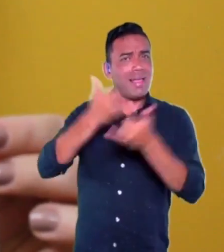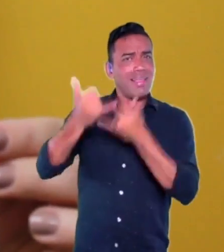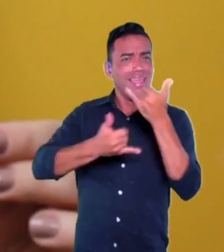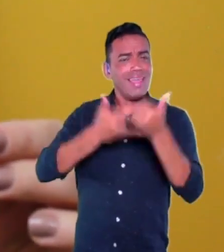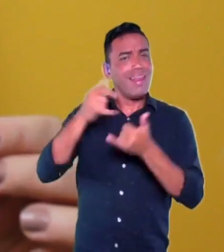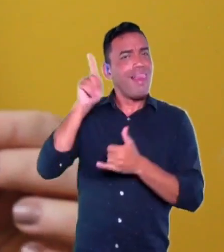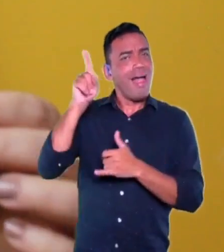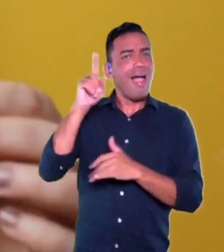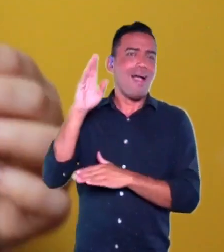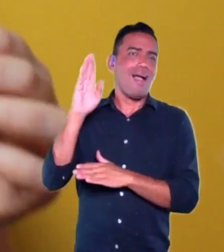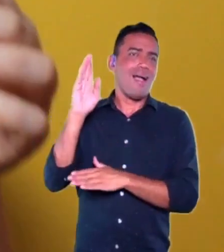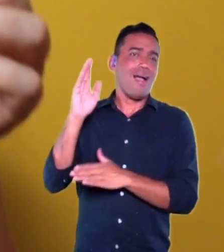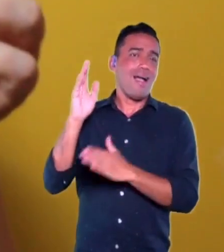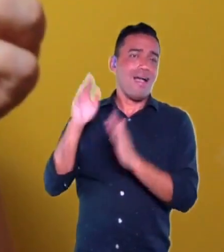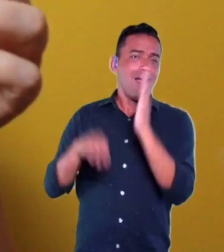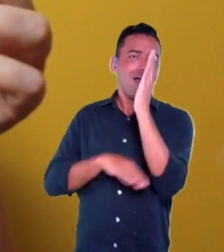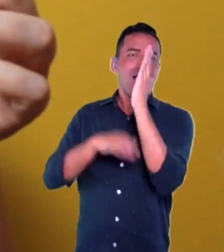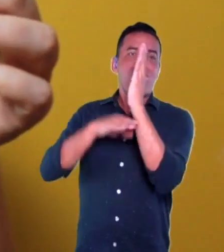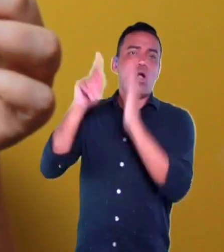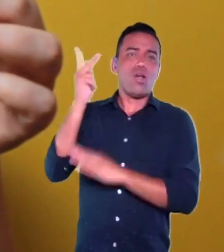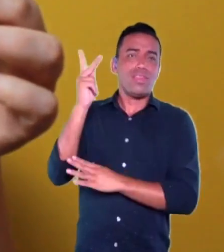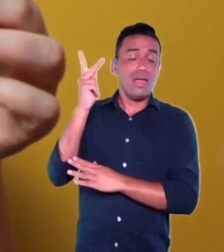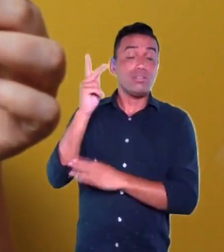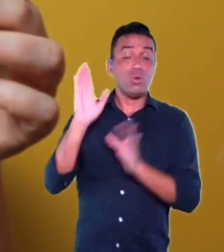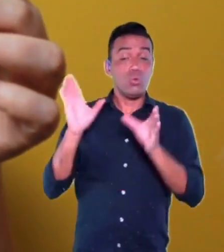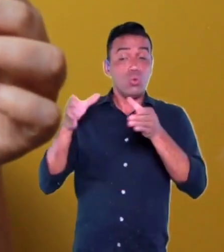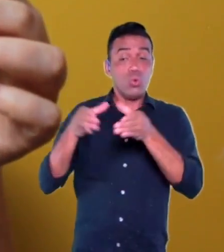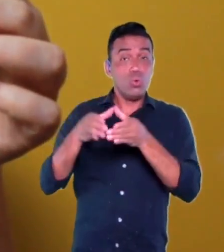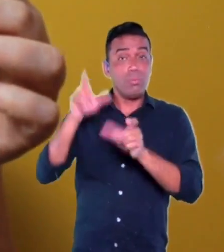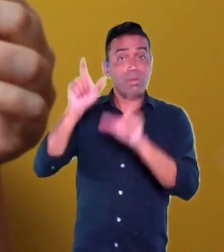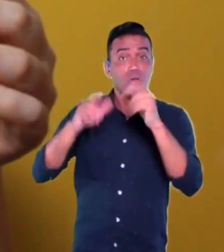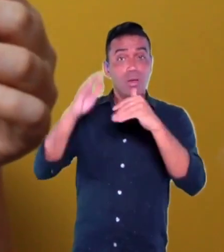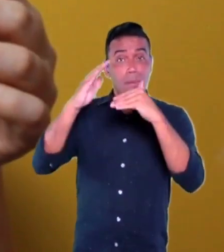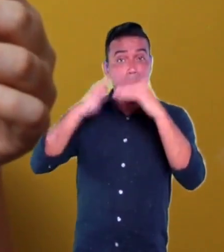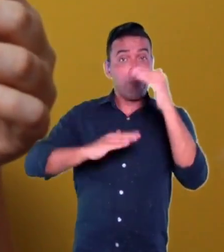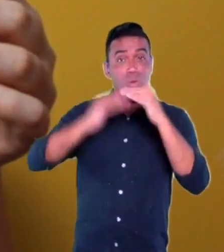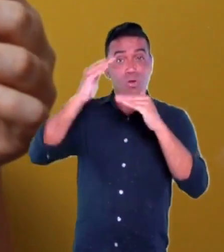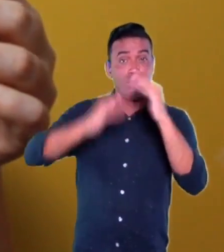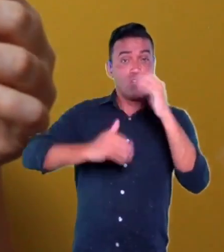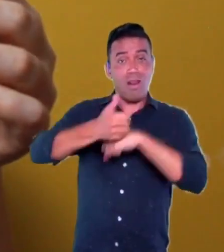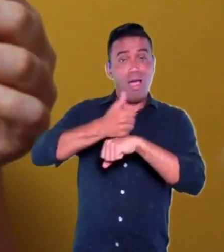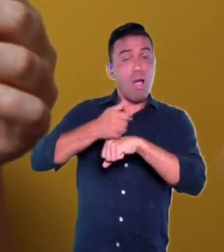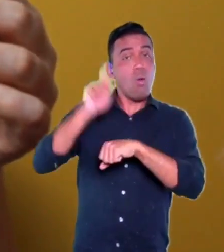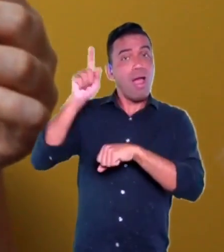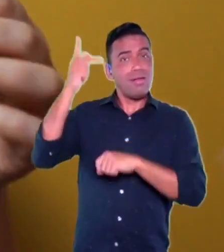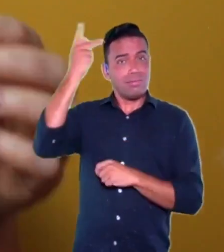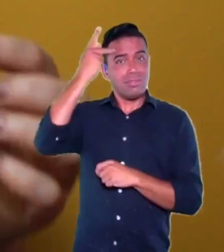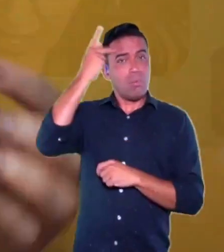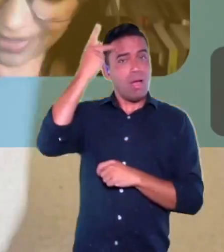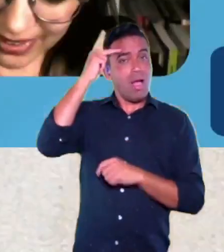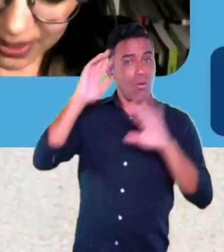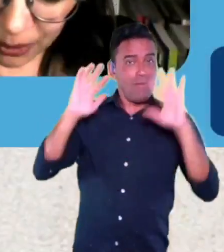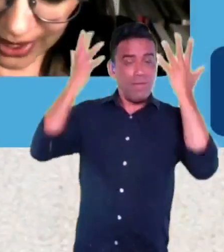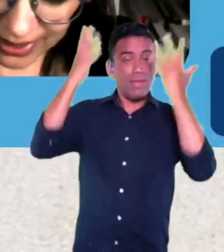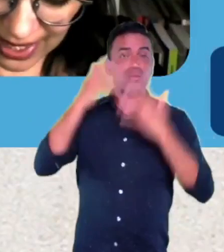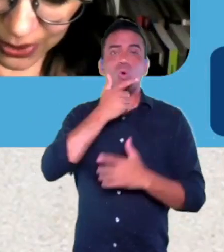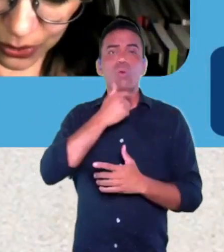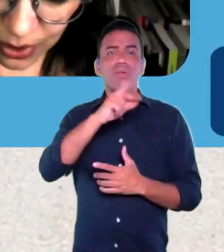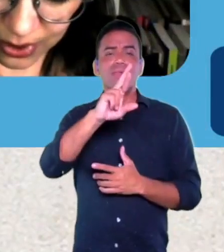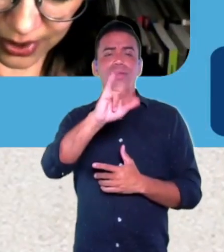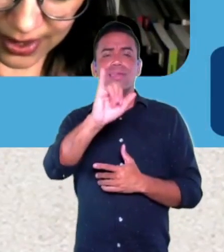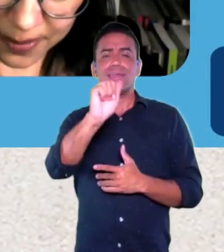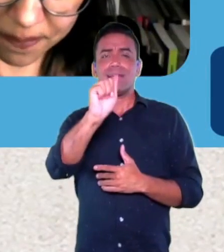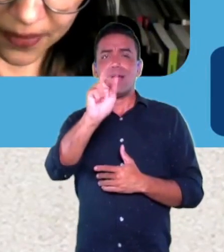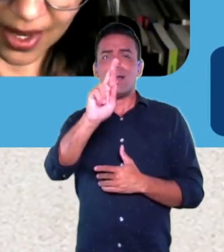isso. Uma vez estava um grupo grande de poetas em São Paulo, num evento, e o Ricardo Aleixo estava, né?